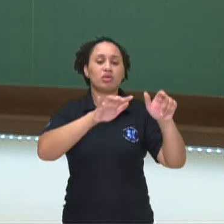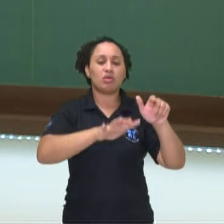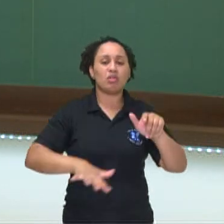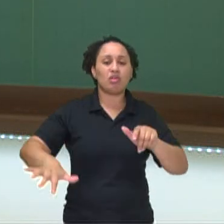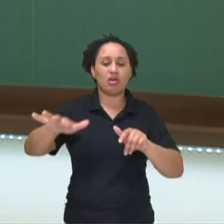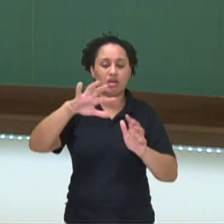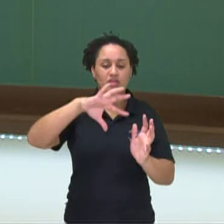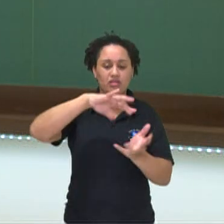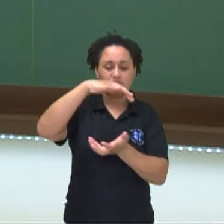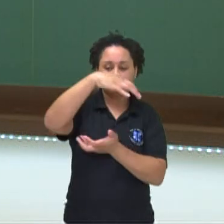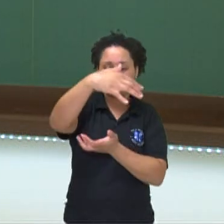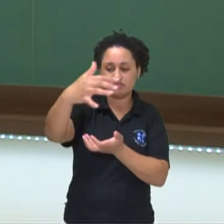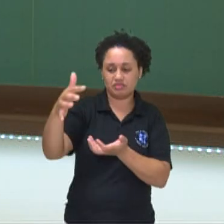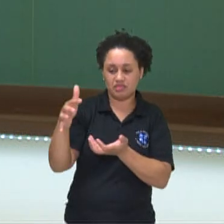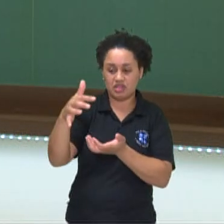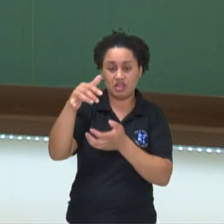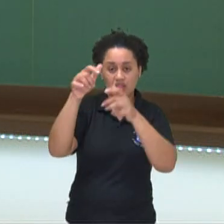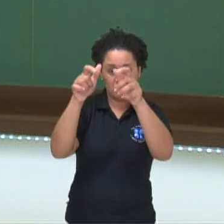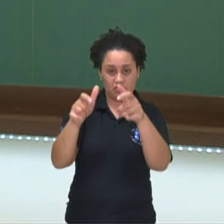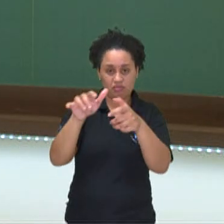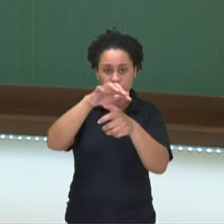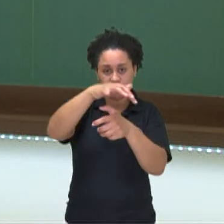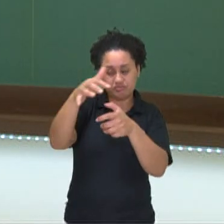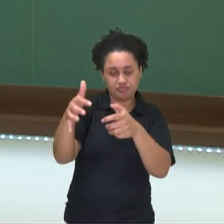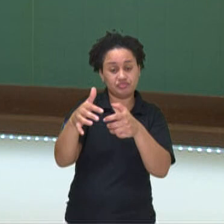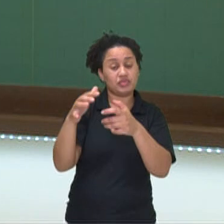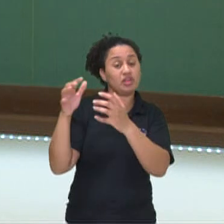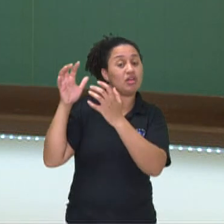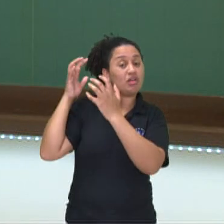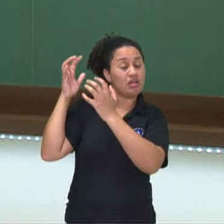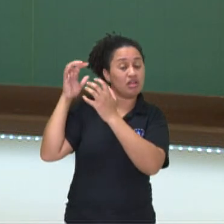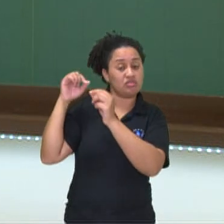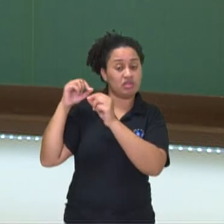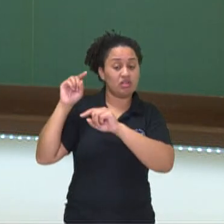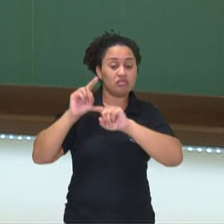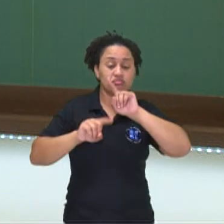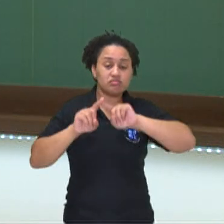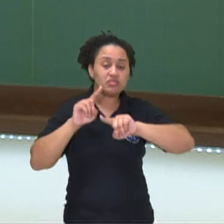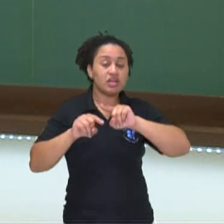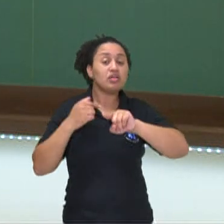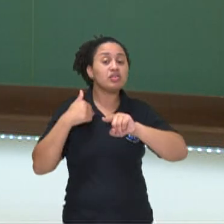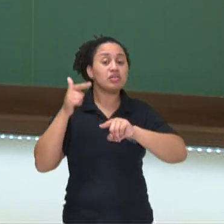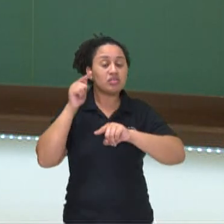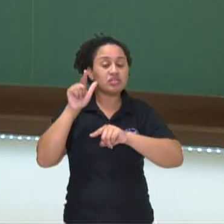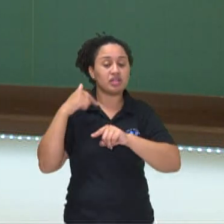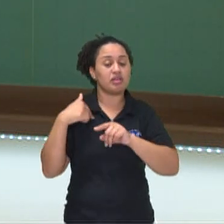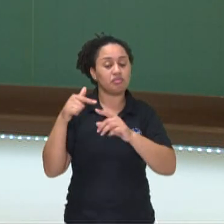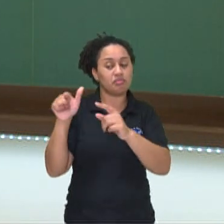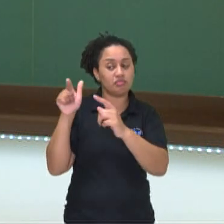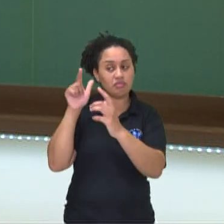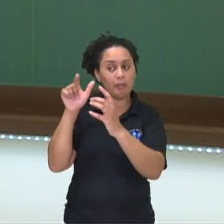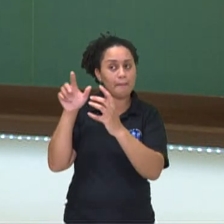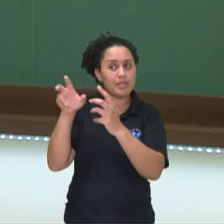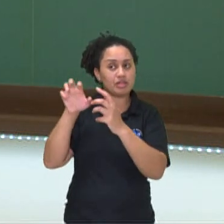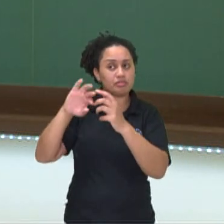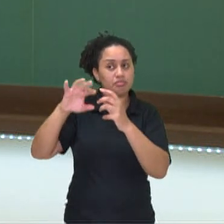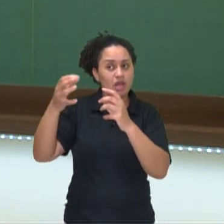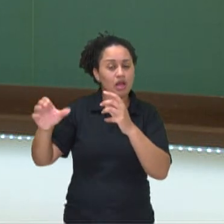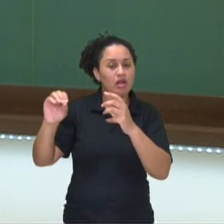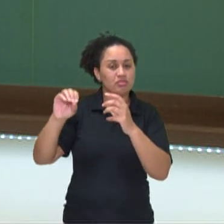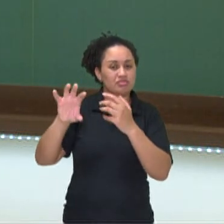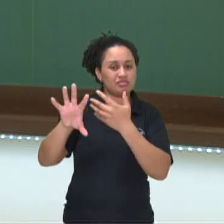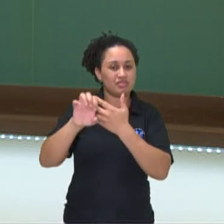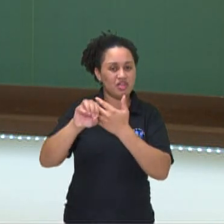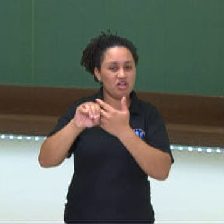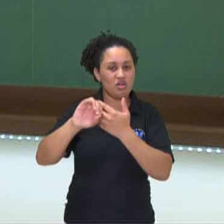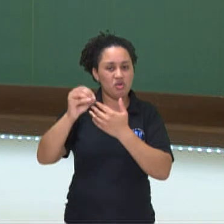superfície da área de alcance. E o seu rádio nada mais é do que um aparelho capaz de ler essas ondas